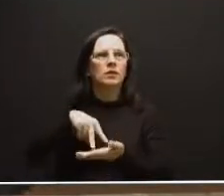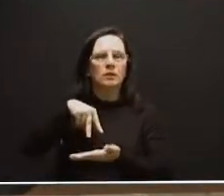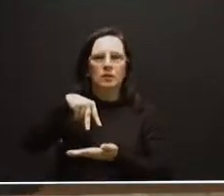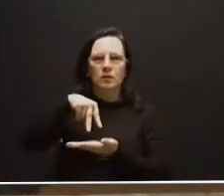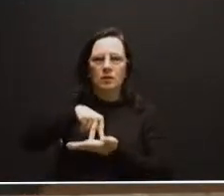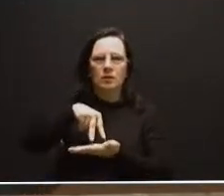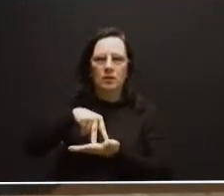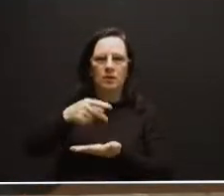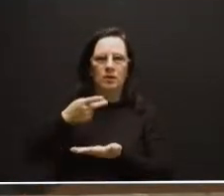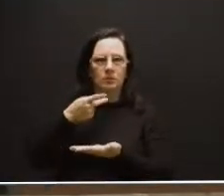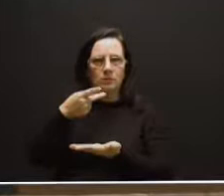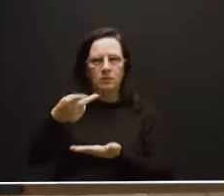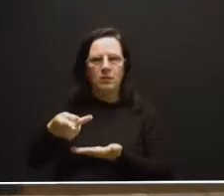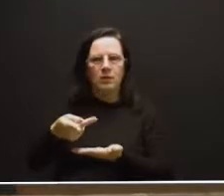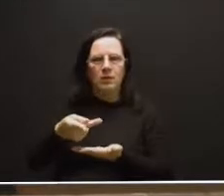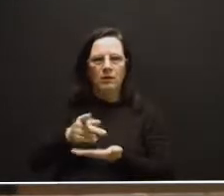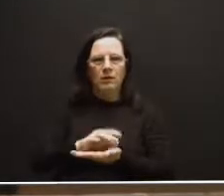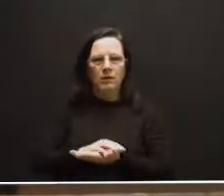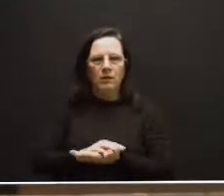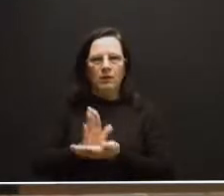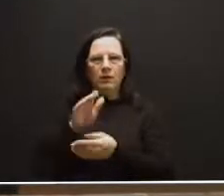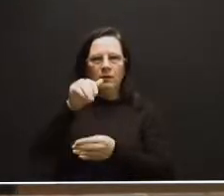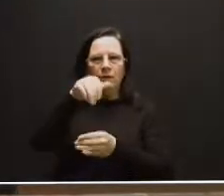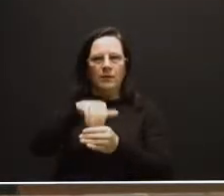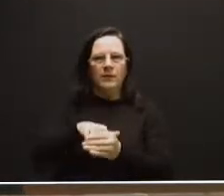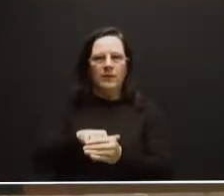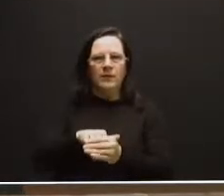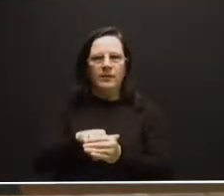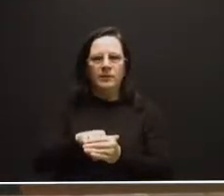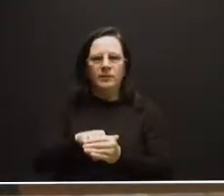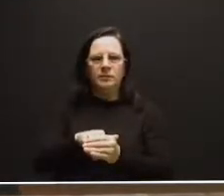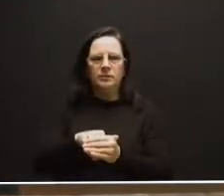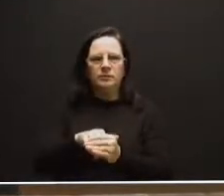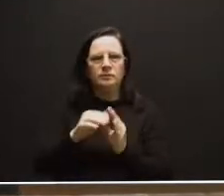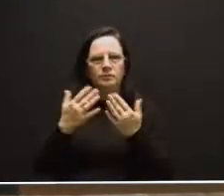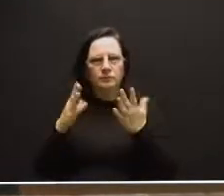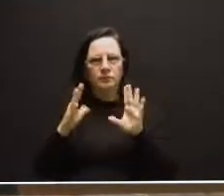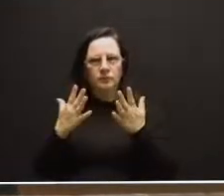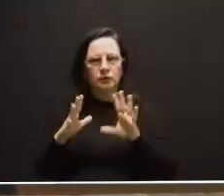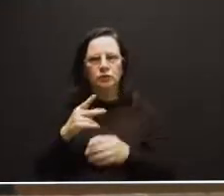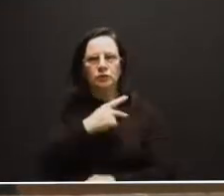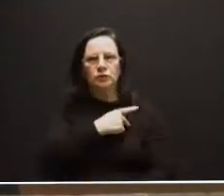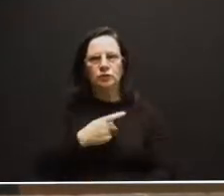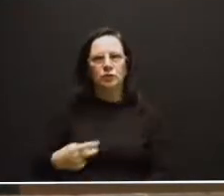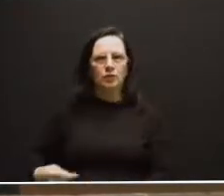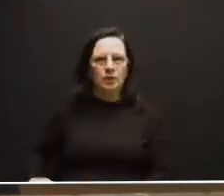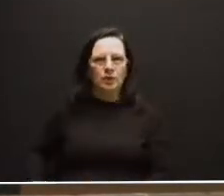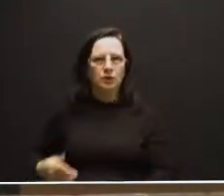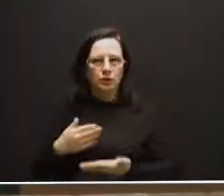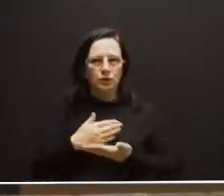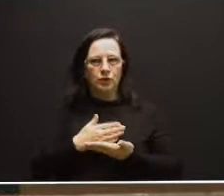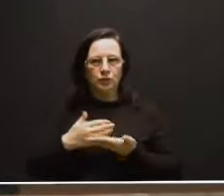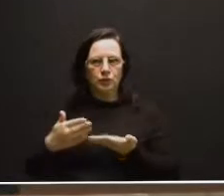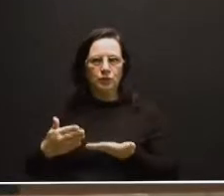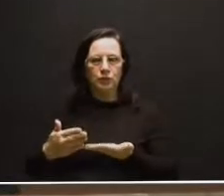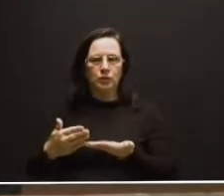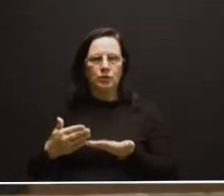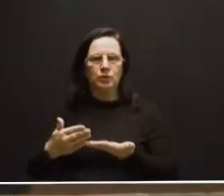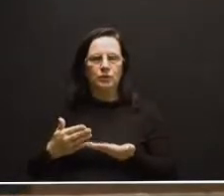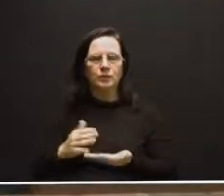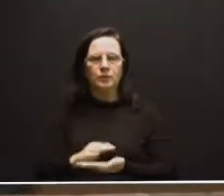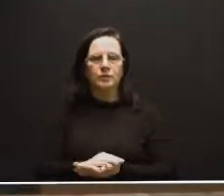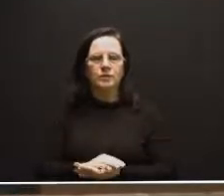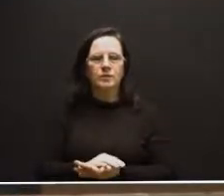para declarar aqui o meu voto é parabenizar o nosso presidente pela iniciativa essa moção de